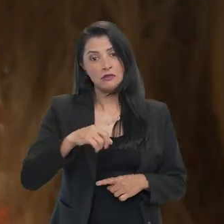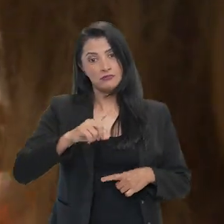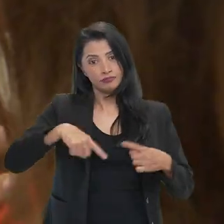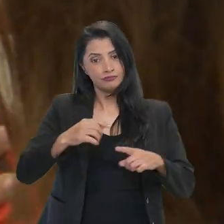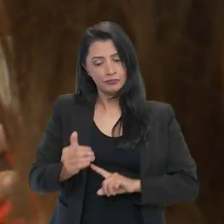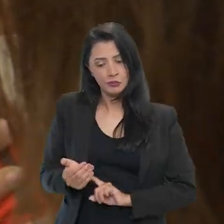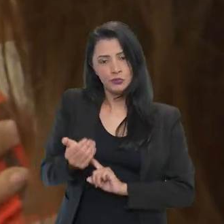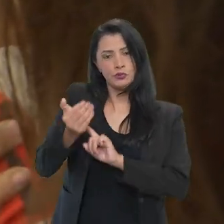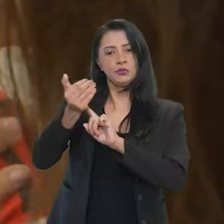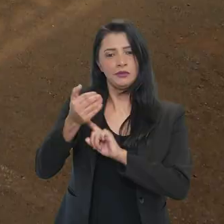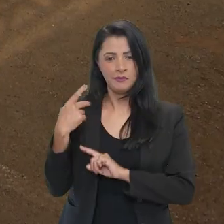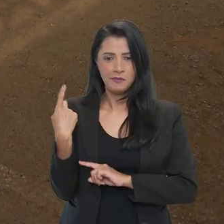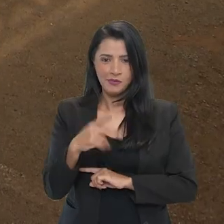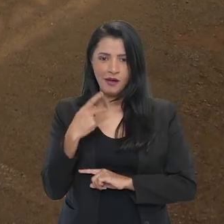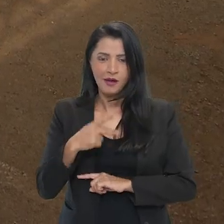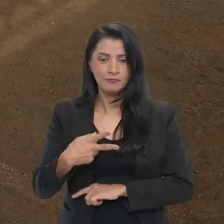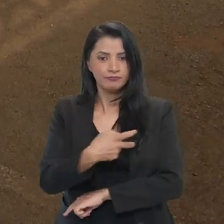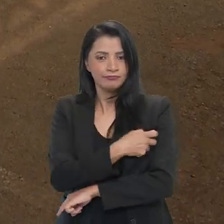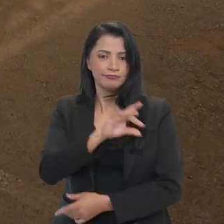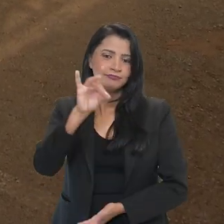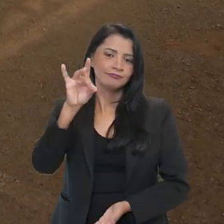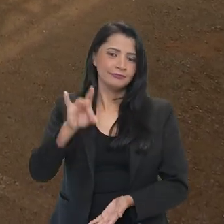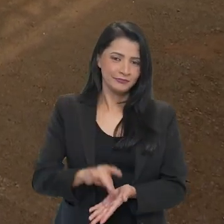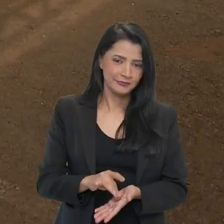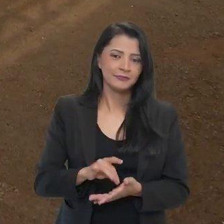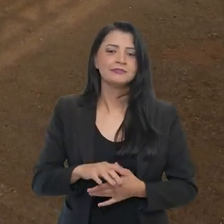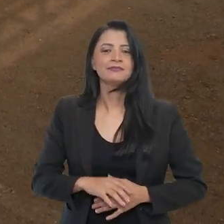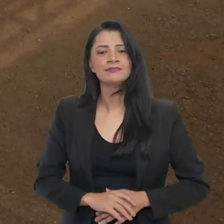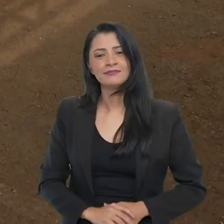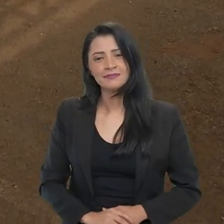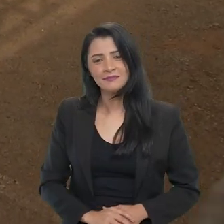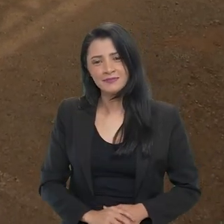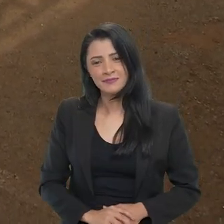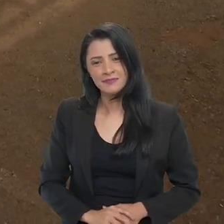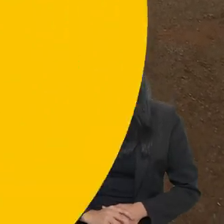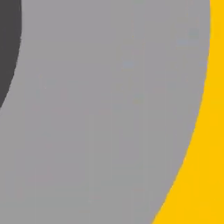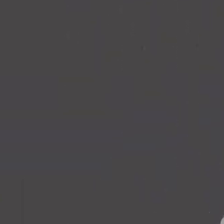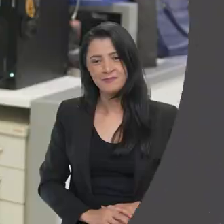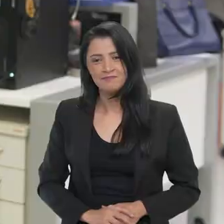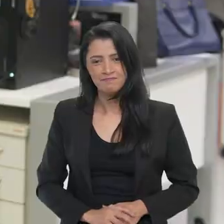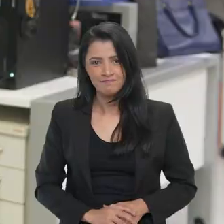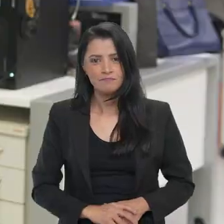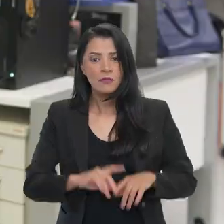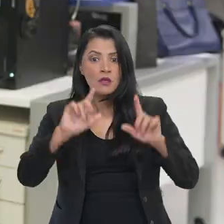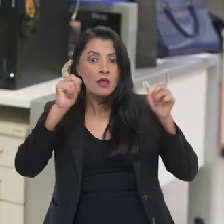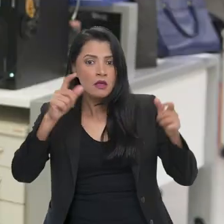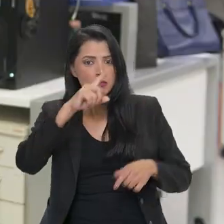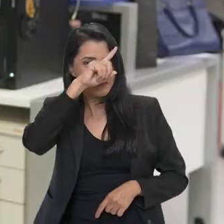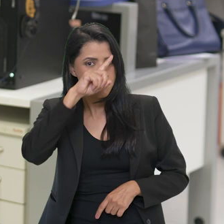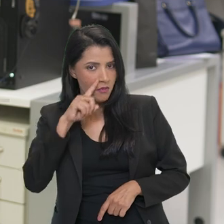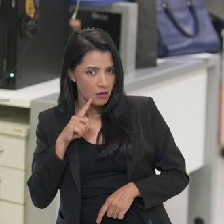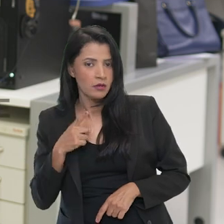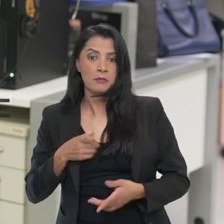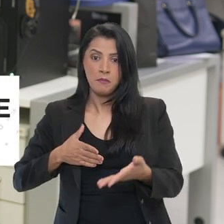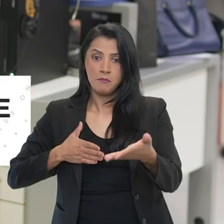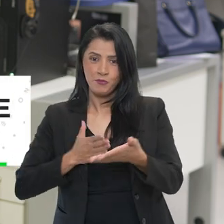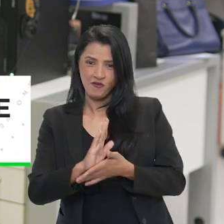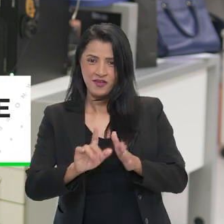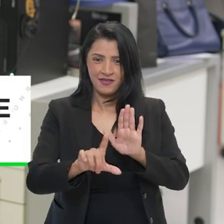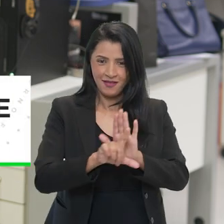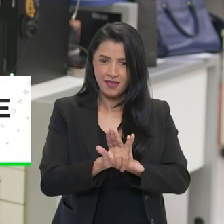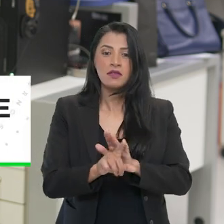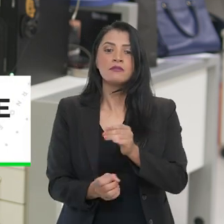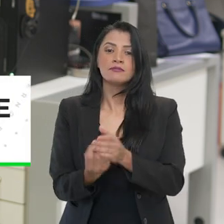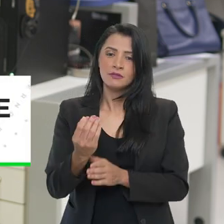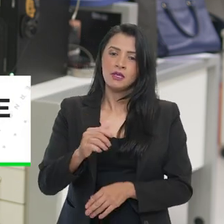um avanço tecnológico para dar mais eficiência ao esquema vacinal. Alerta em amarelo. Sancionada